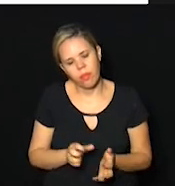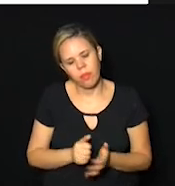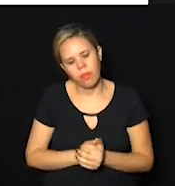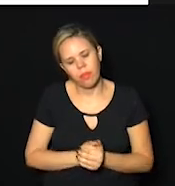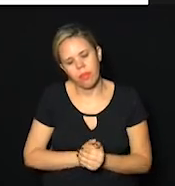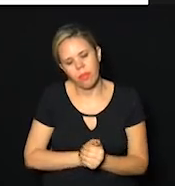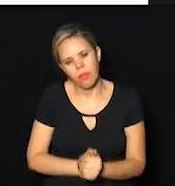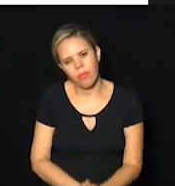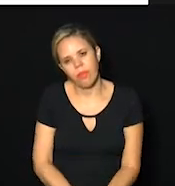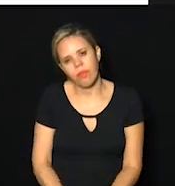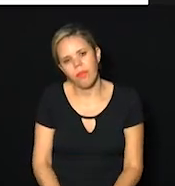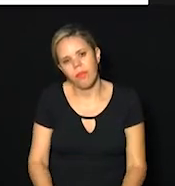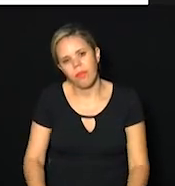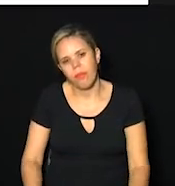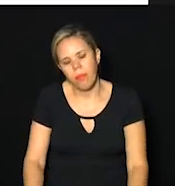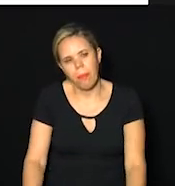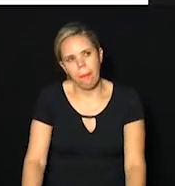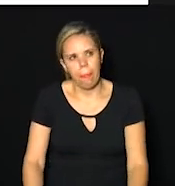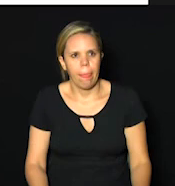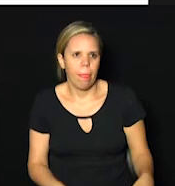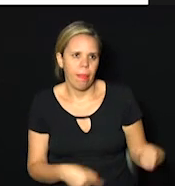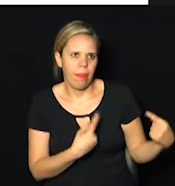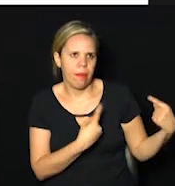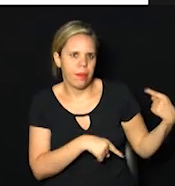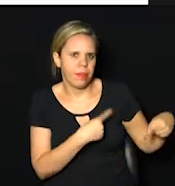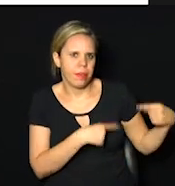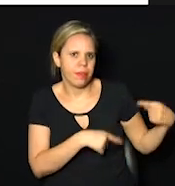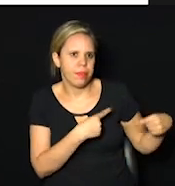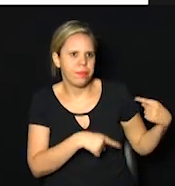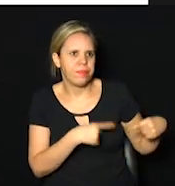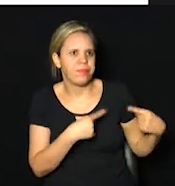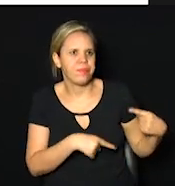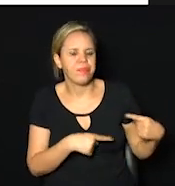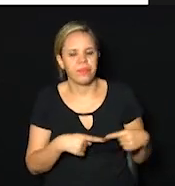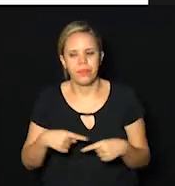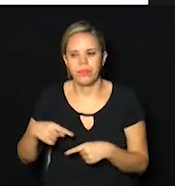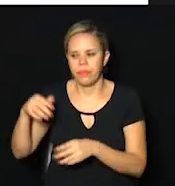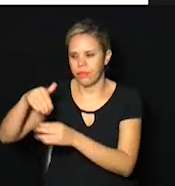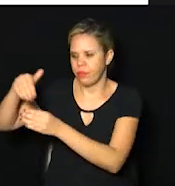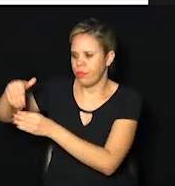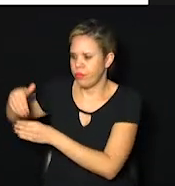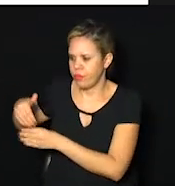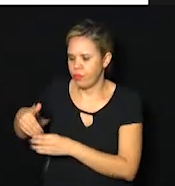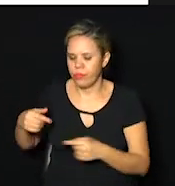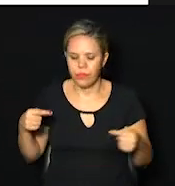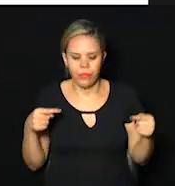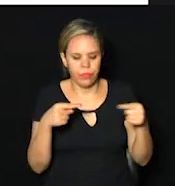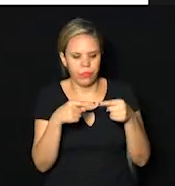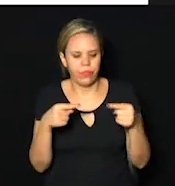onde a política e a eleição se encontram.